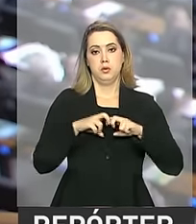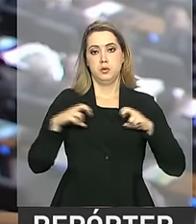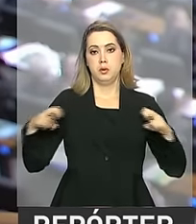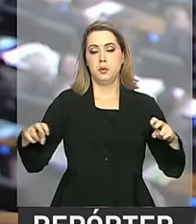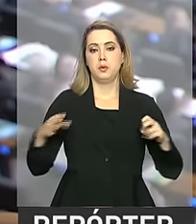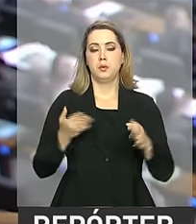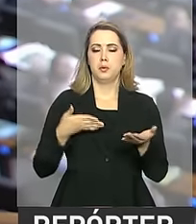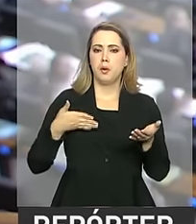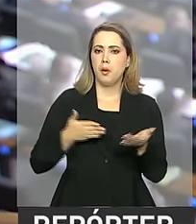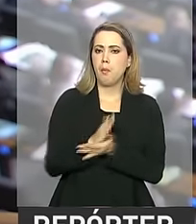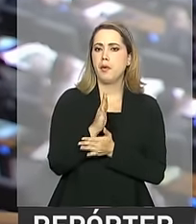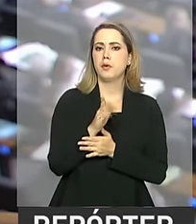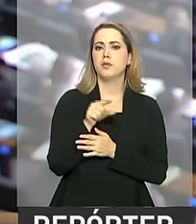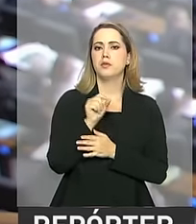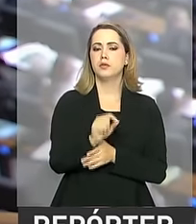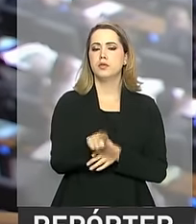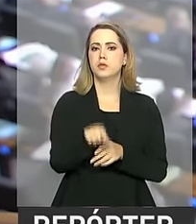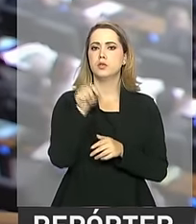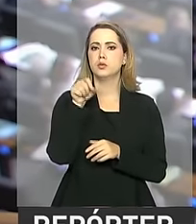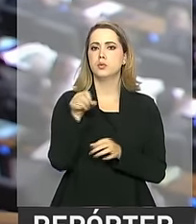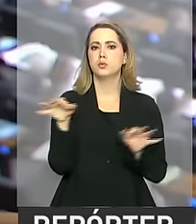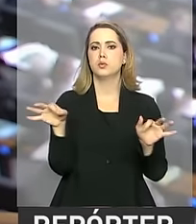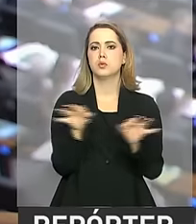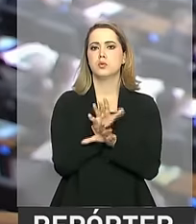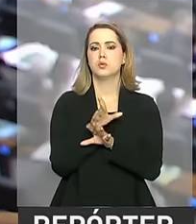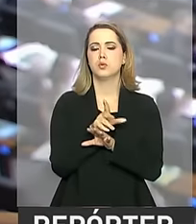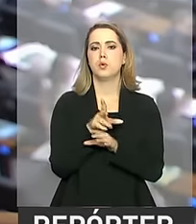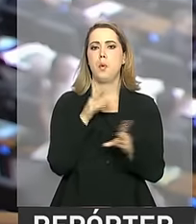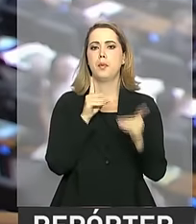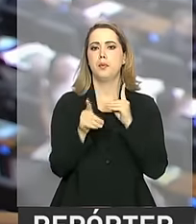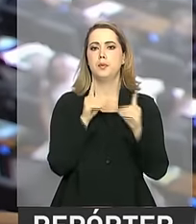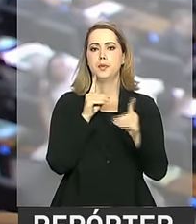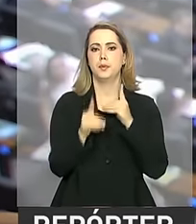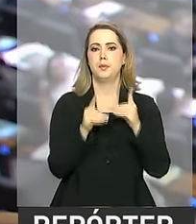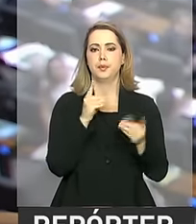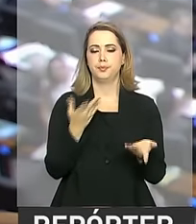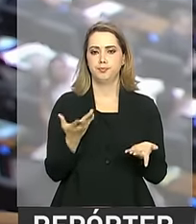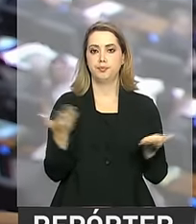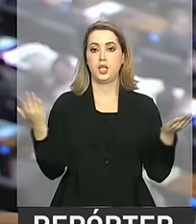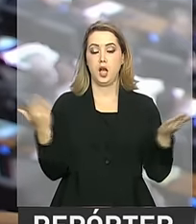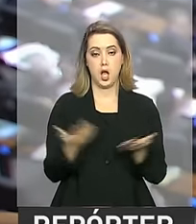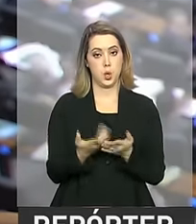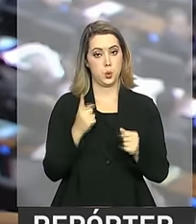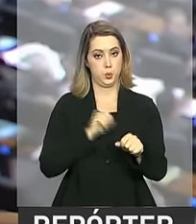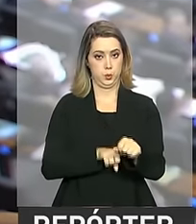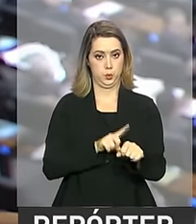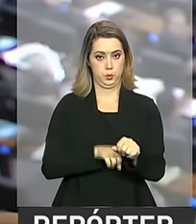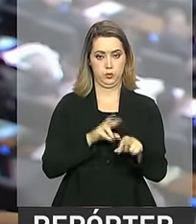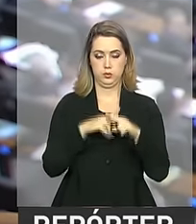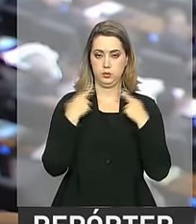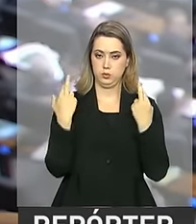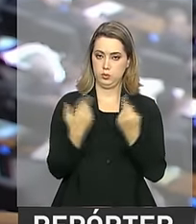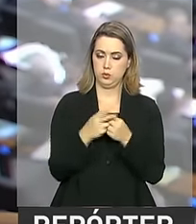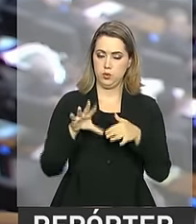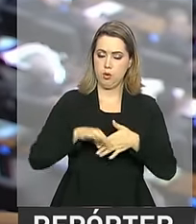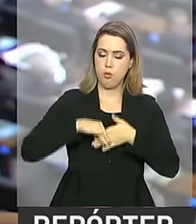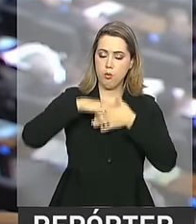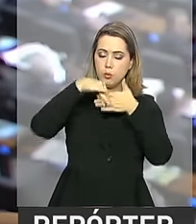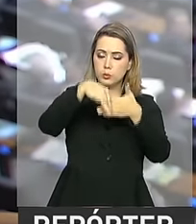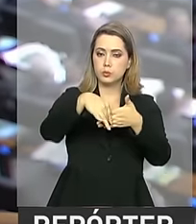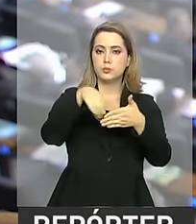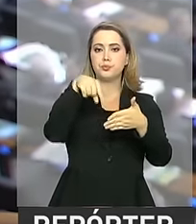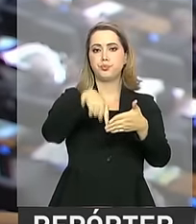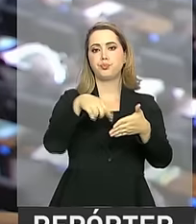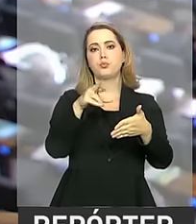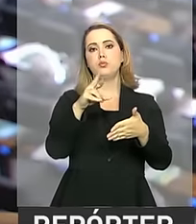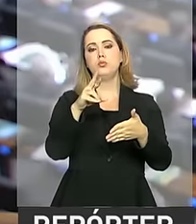foi aprovado um requerimento que pedia o encerramento das discussões. Nesta sessão, o líder do governo aqui na Câmara dos Deputados,